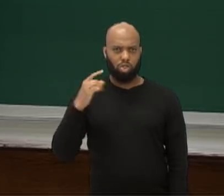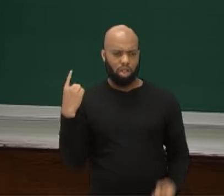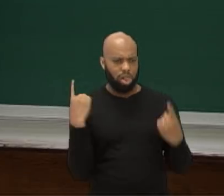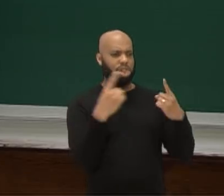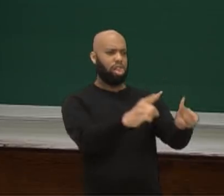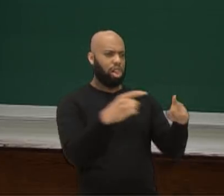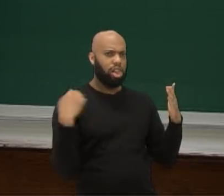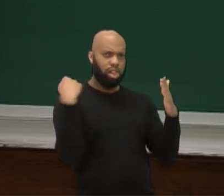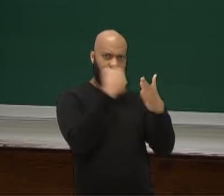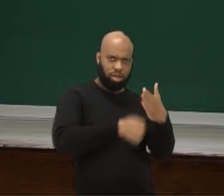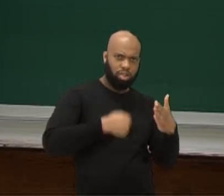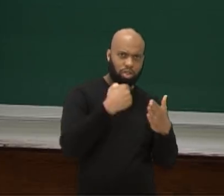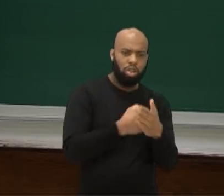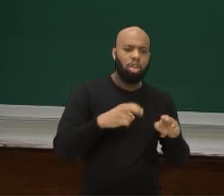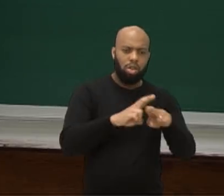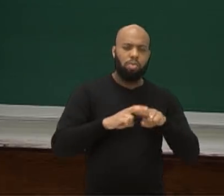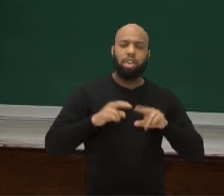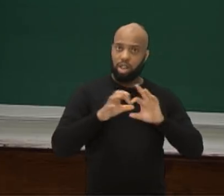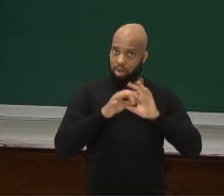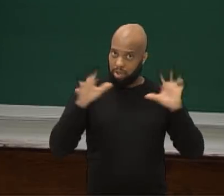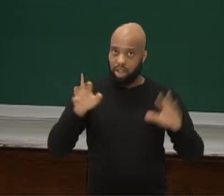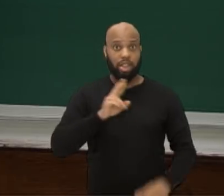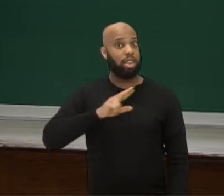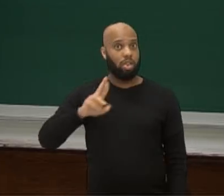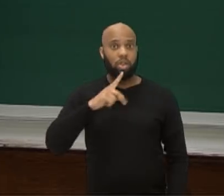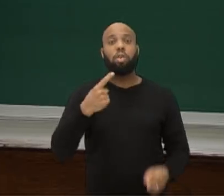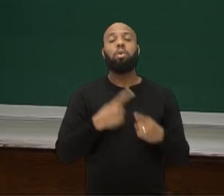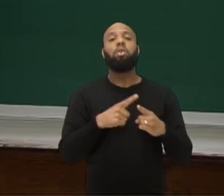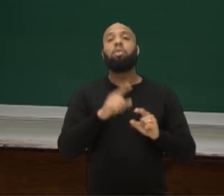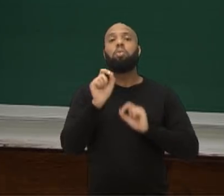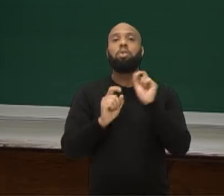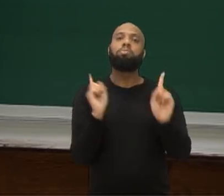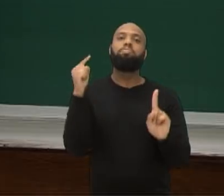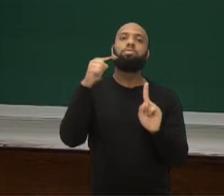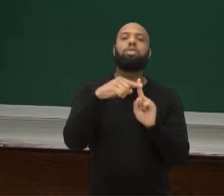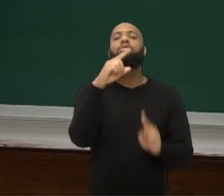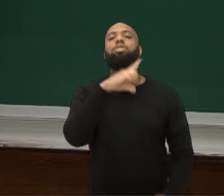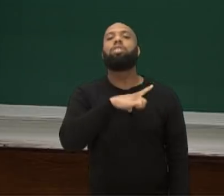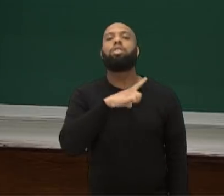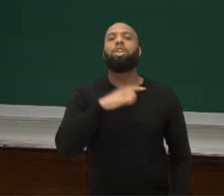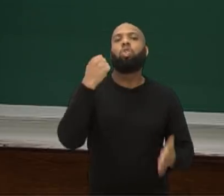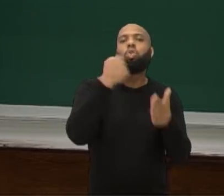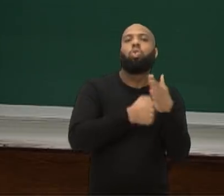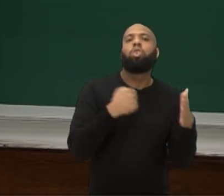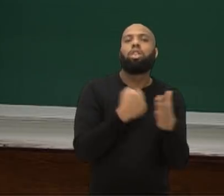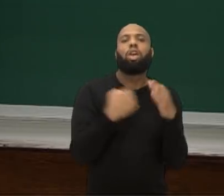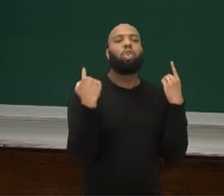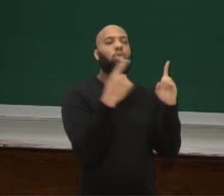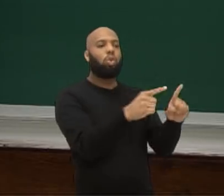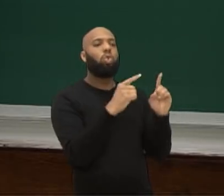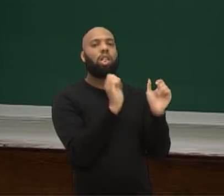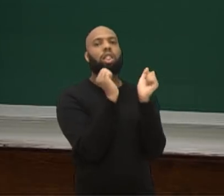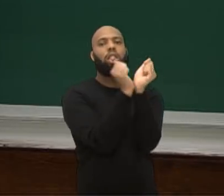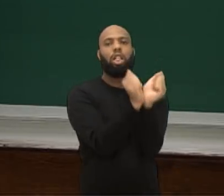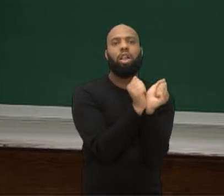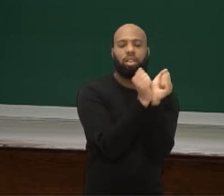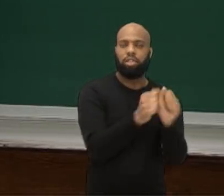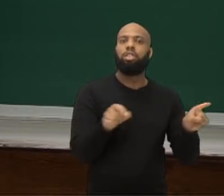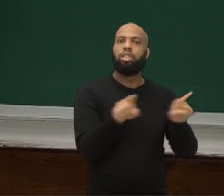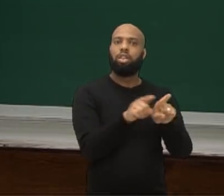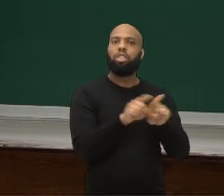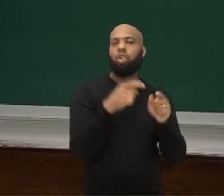que lutaram por sua liberdade. Por quê? Qual que é o grande objetivo aqui? Lutar contra a